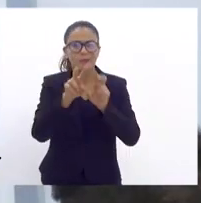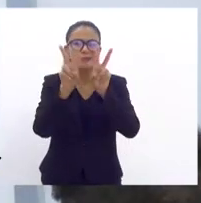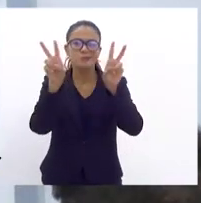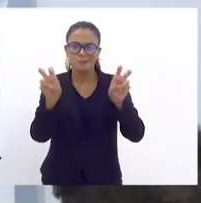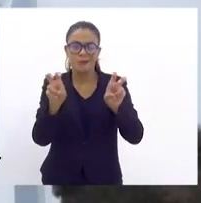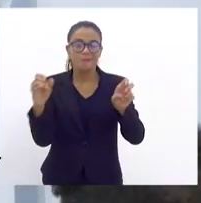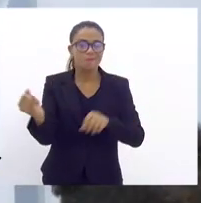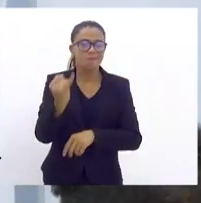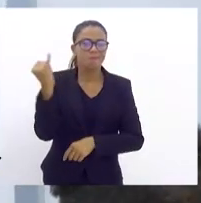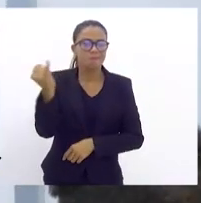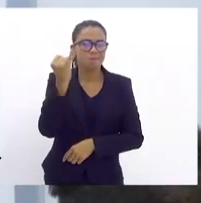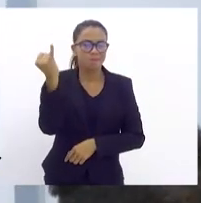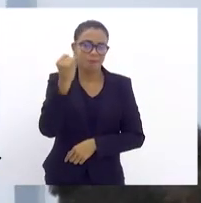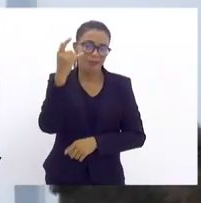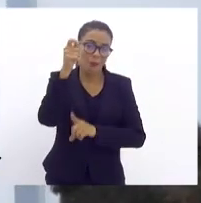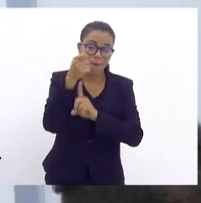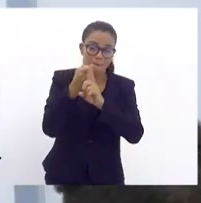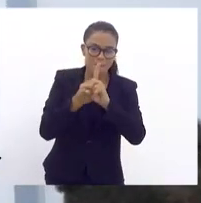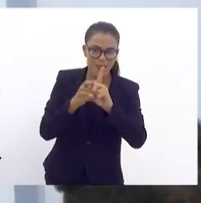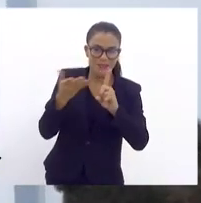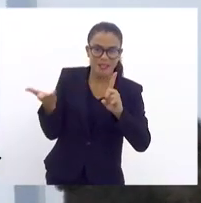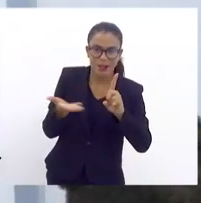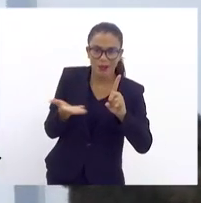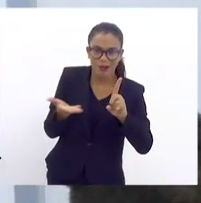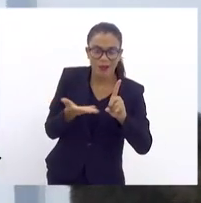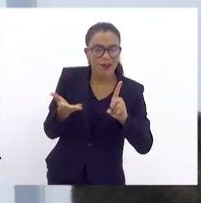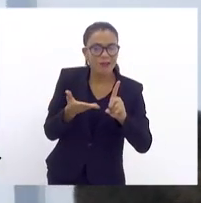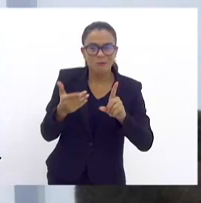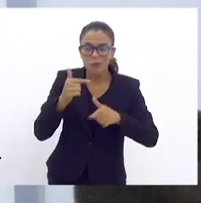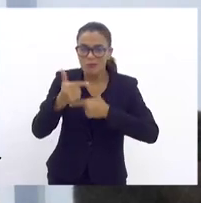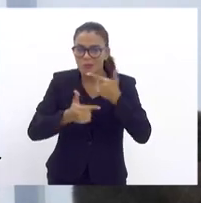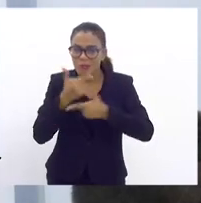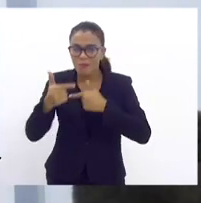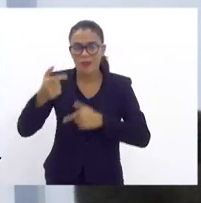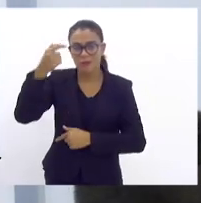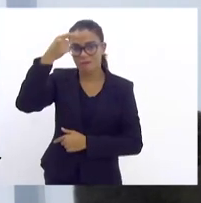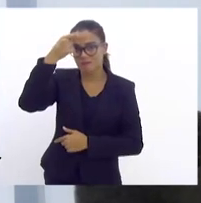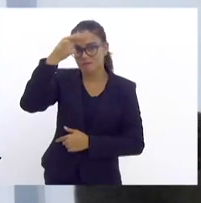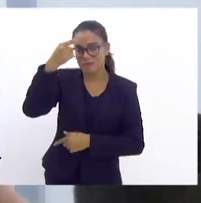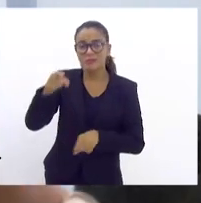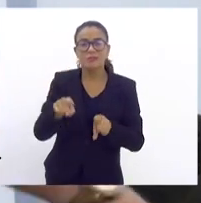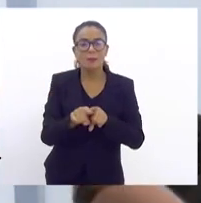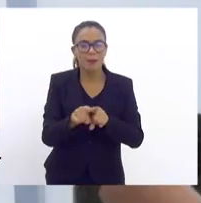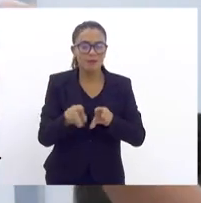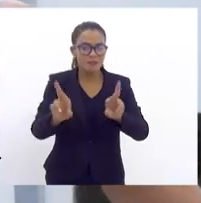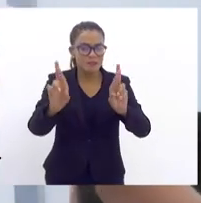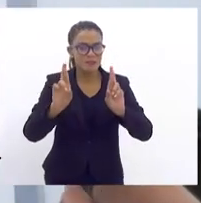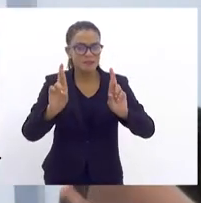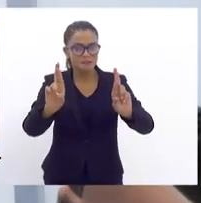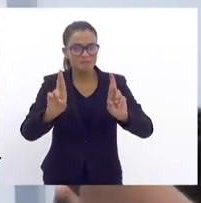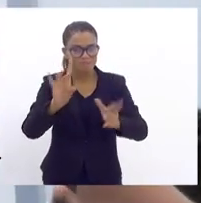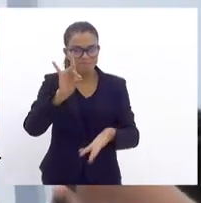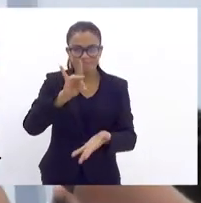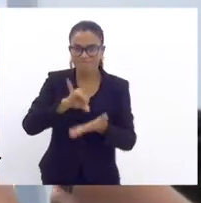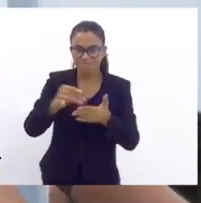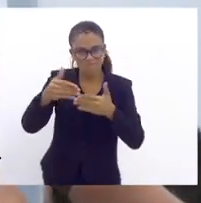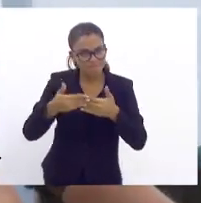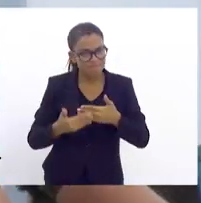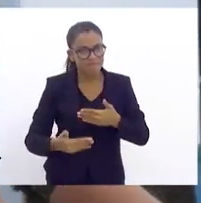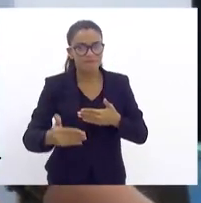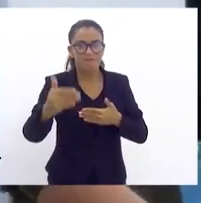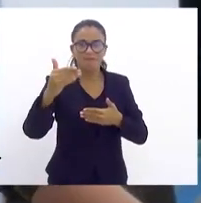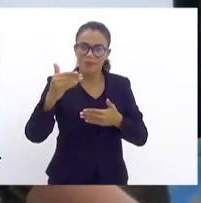realmente é que a gente Traz essa trabalha essa conscientização e a gente espera que realmente isso agora